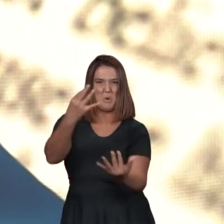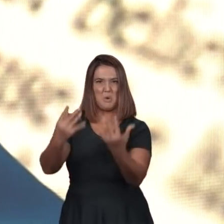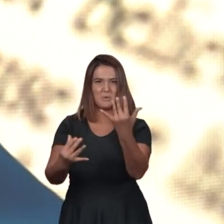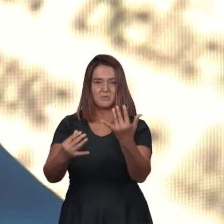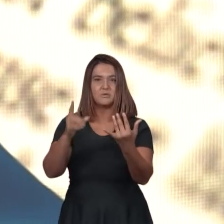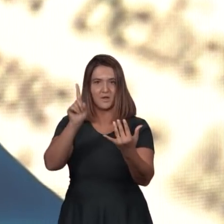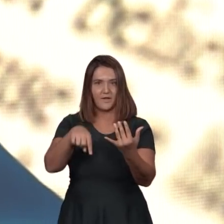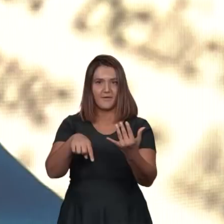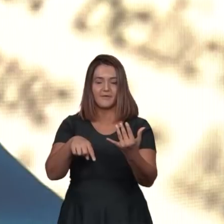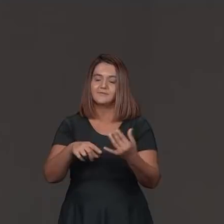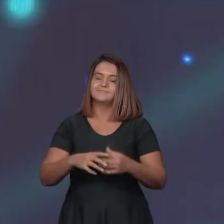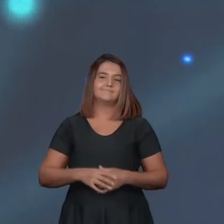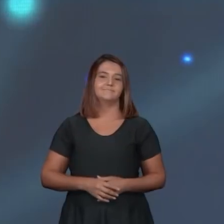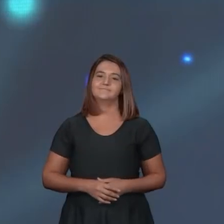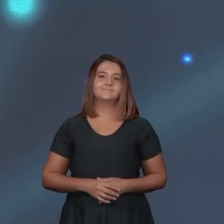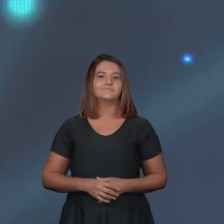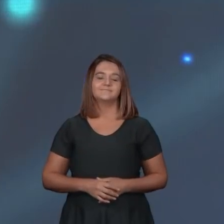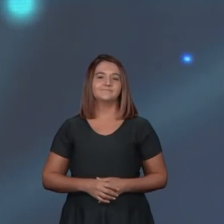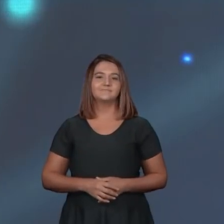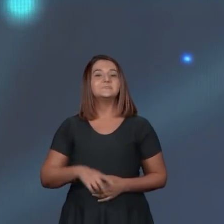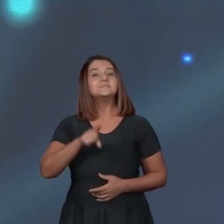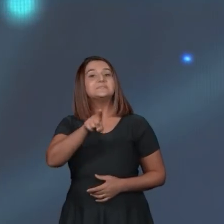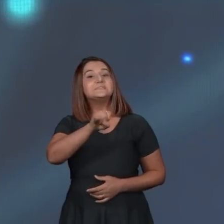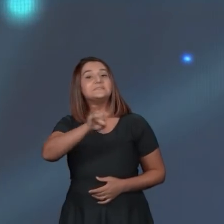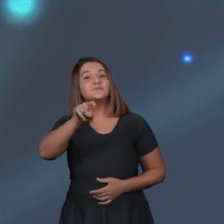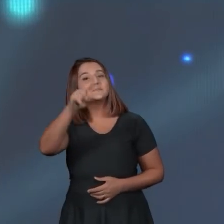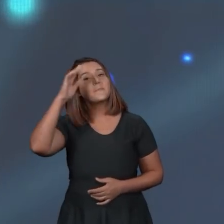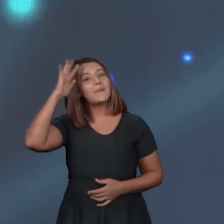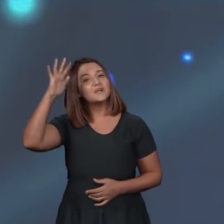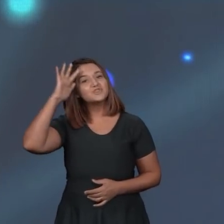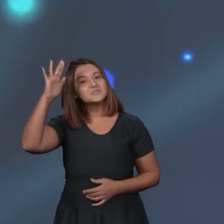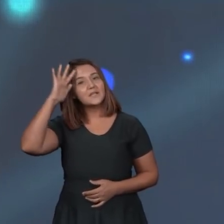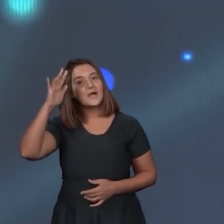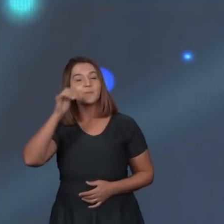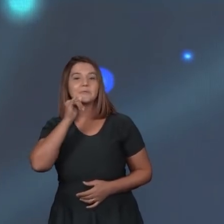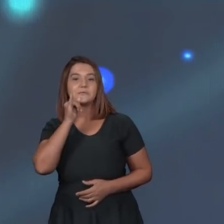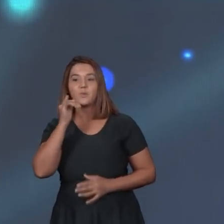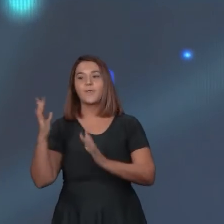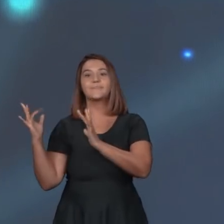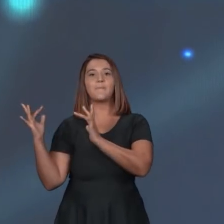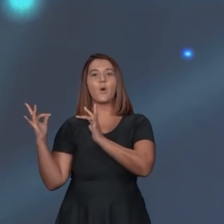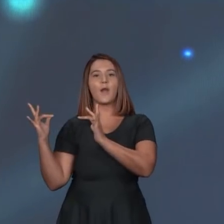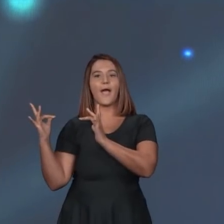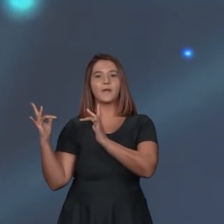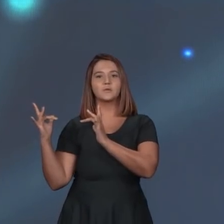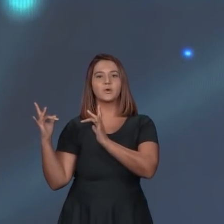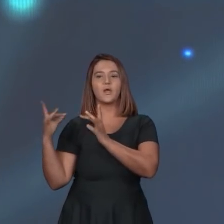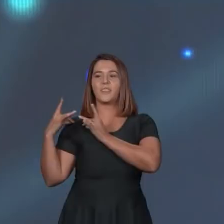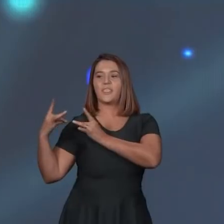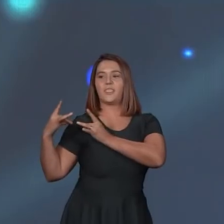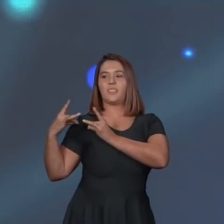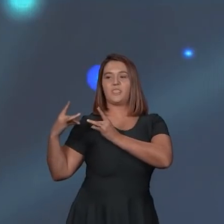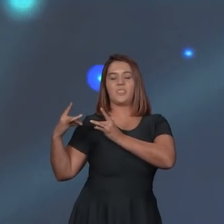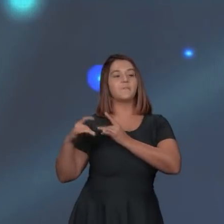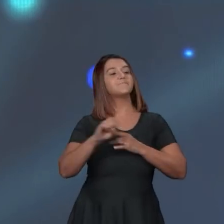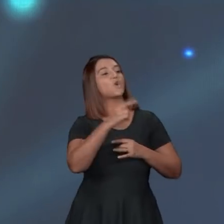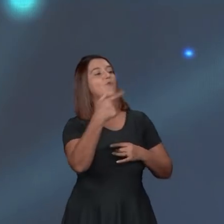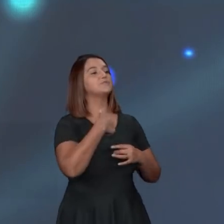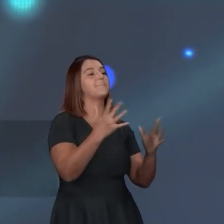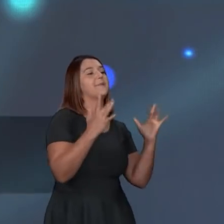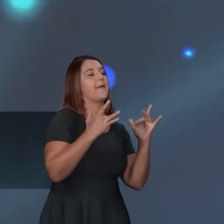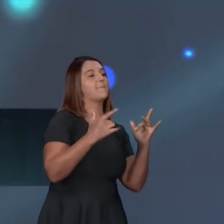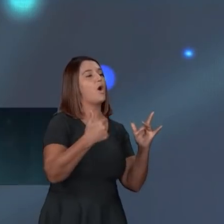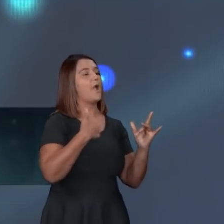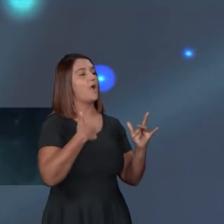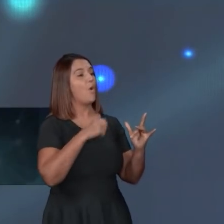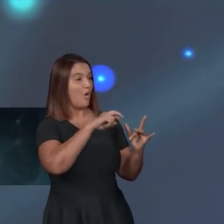comparação não está muito bem se você imaginar Deus como sendo um namorado possessivo que diz para a menina, ou você namore a mim, ou